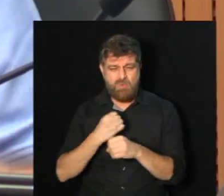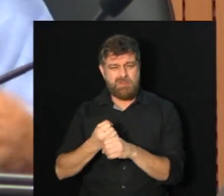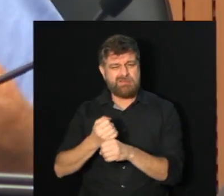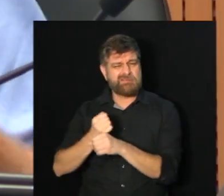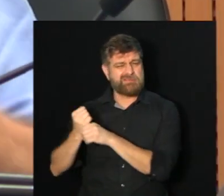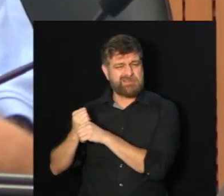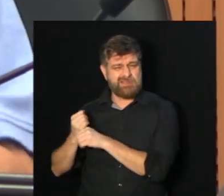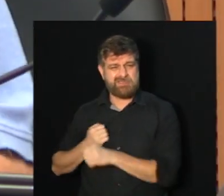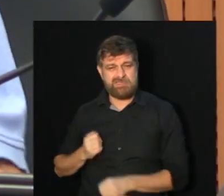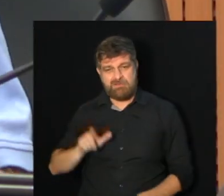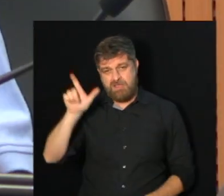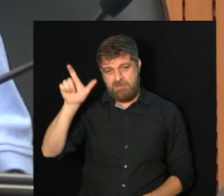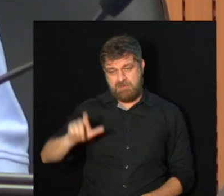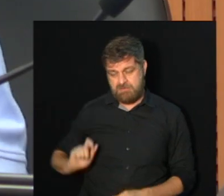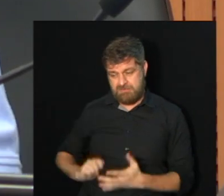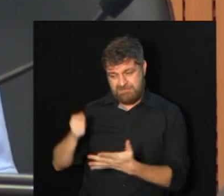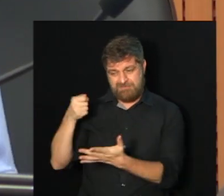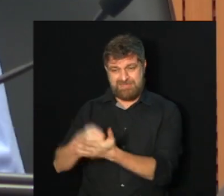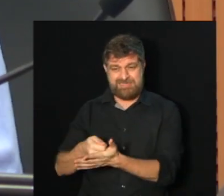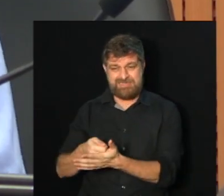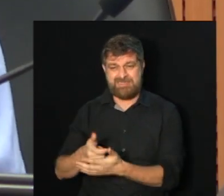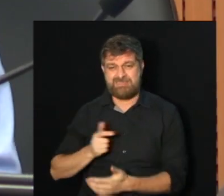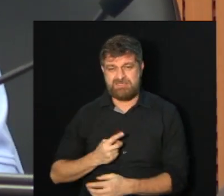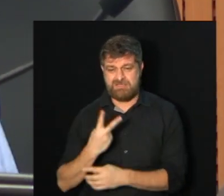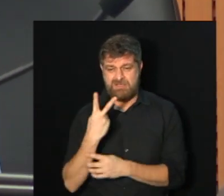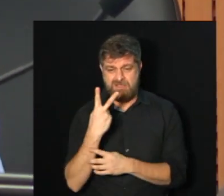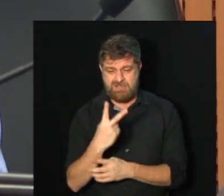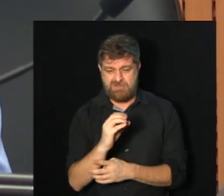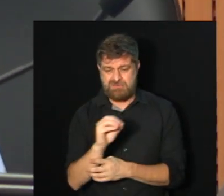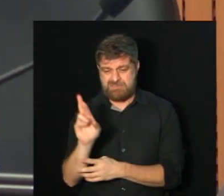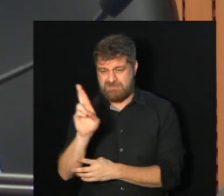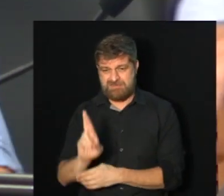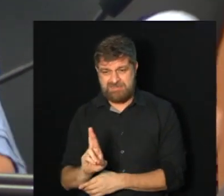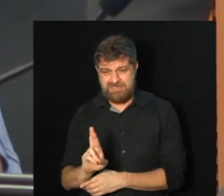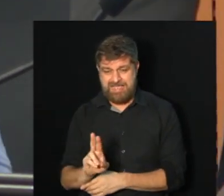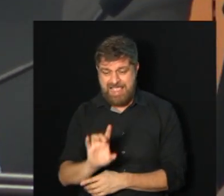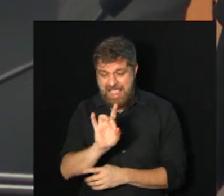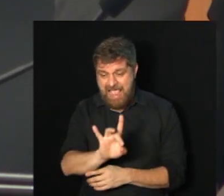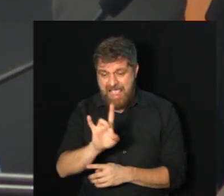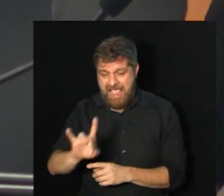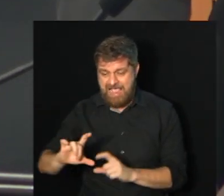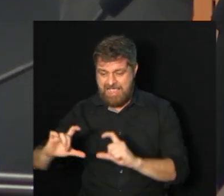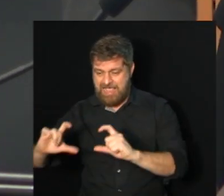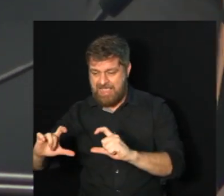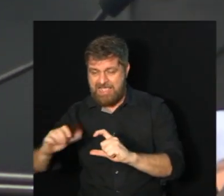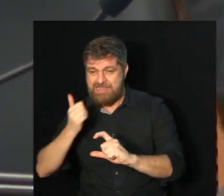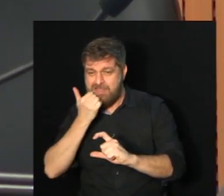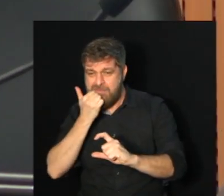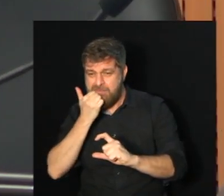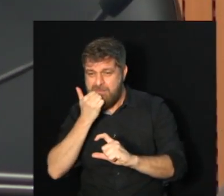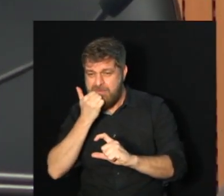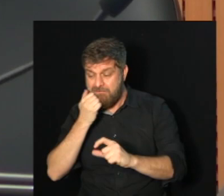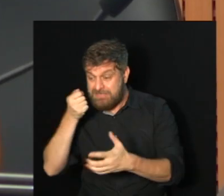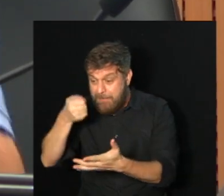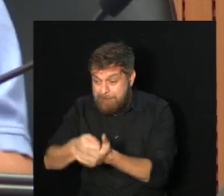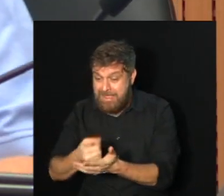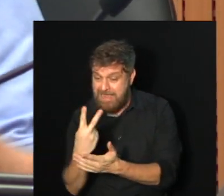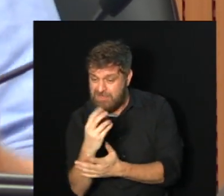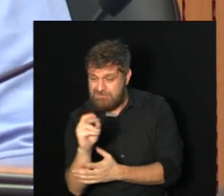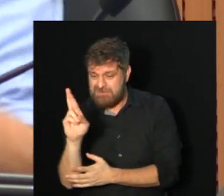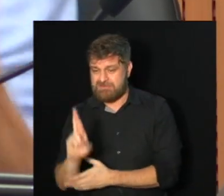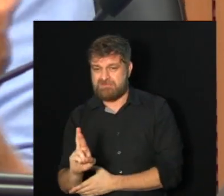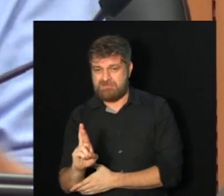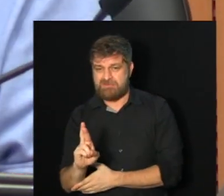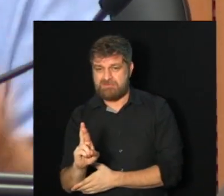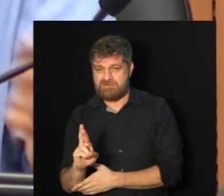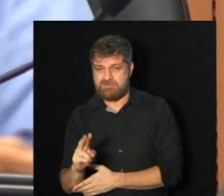taxa, que eu acho extorsiva, de R$ 200 por cada equipamento que o radioamador tivesse, só para